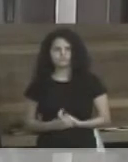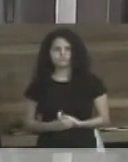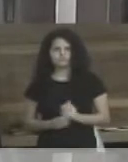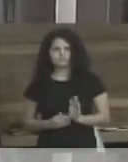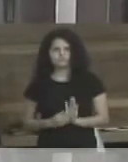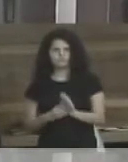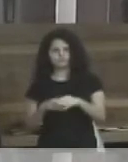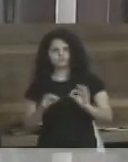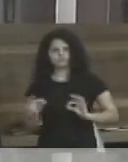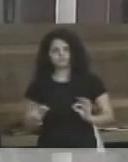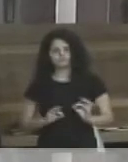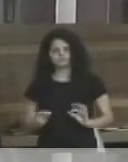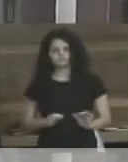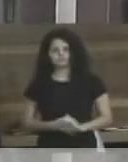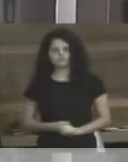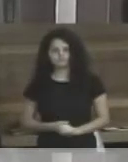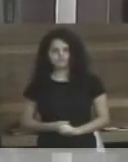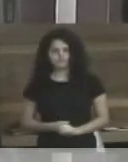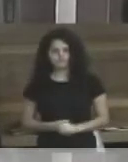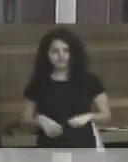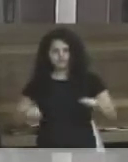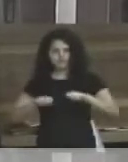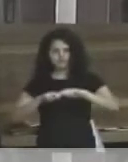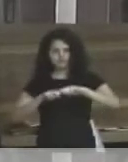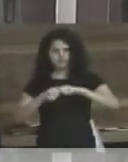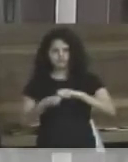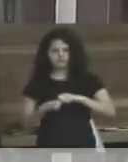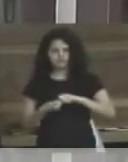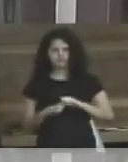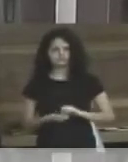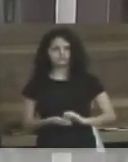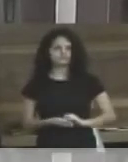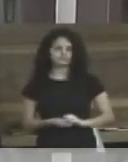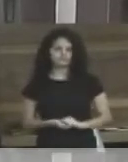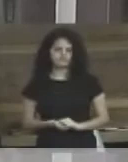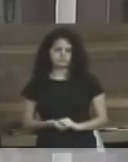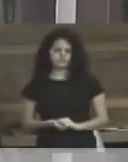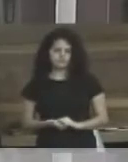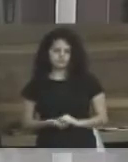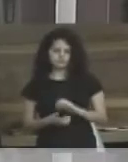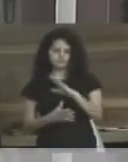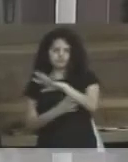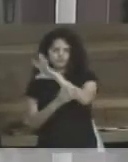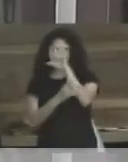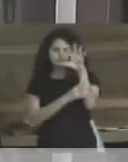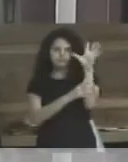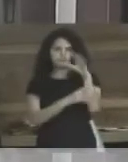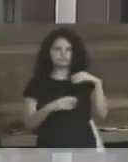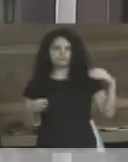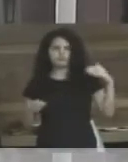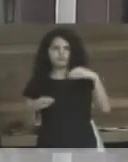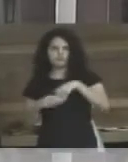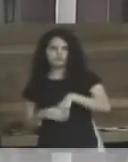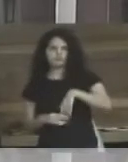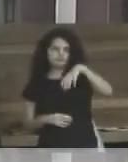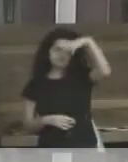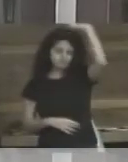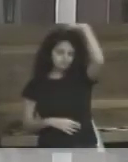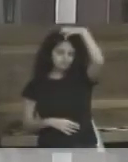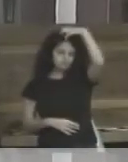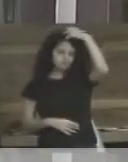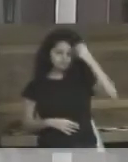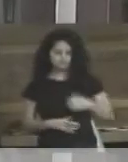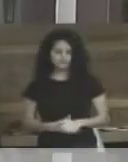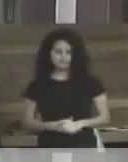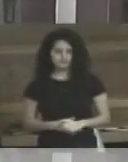que é esse projeto? É o desligamento dos radares dentro da cidade, dentro de Angra dos Reis, das 22 horas até